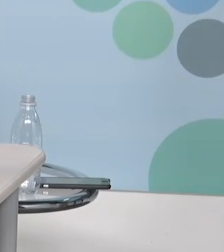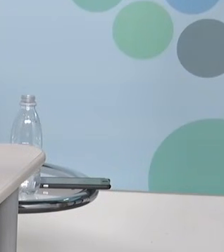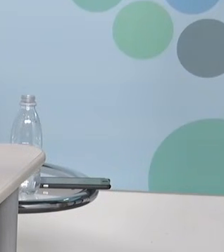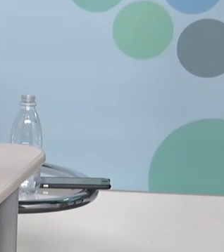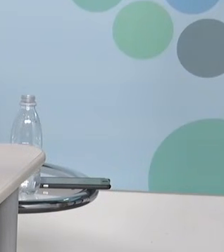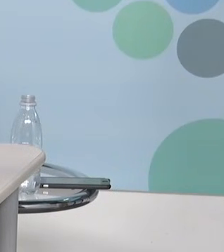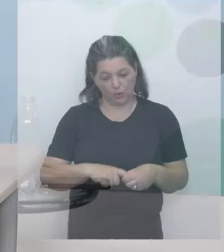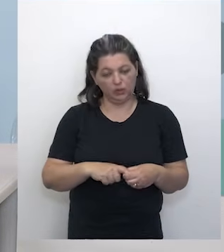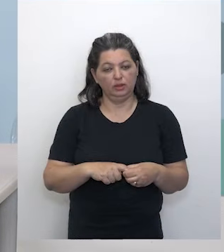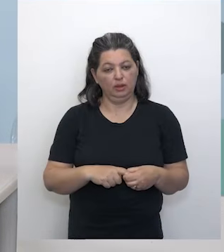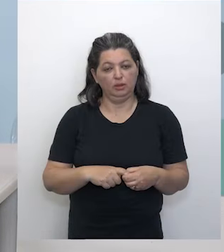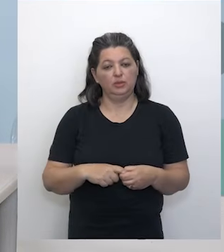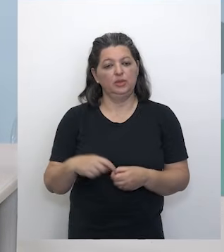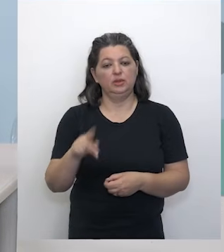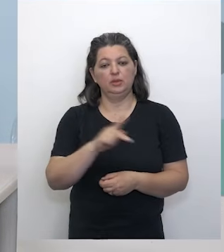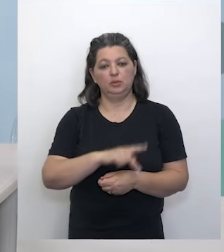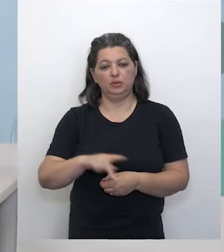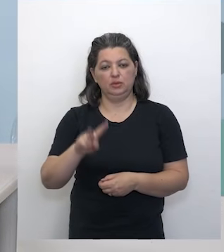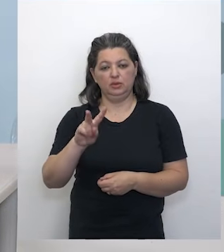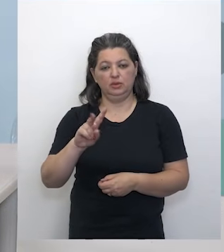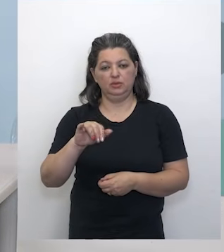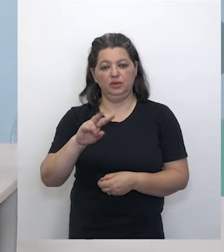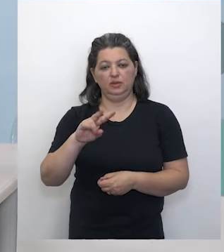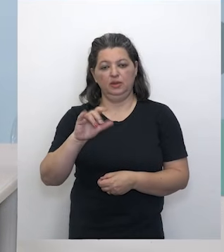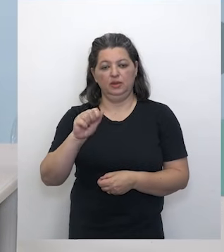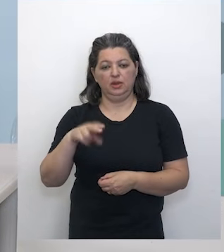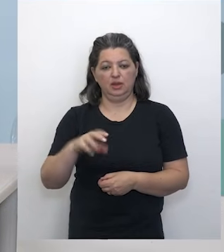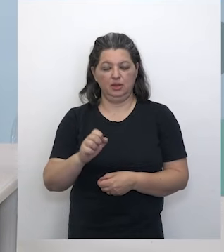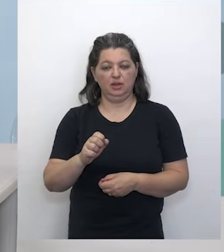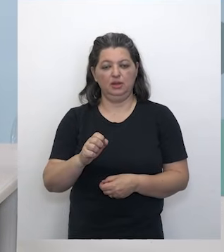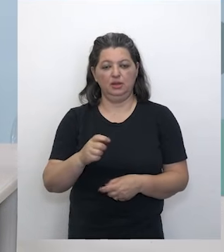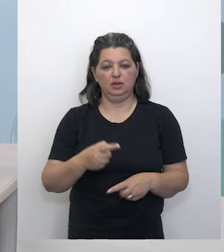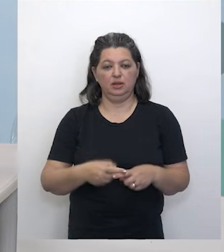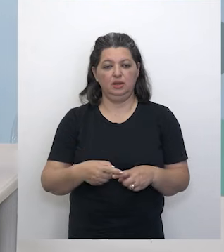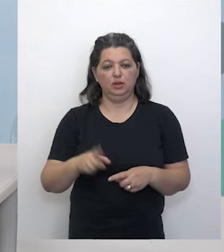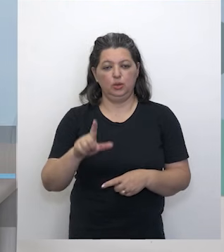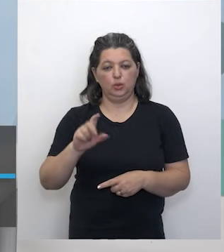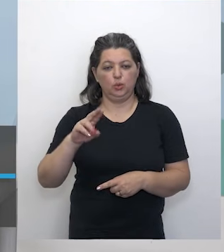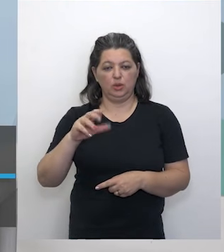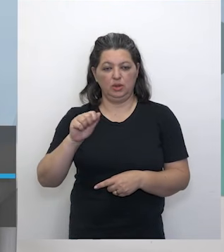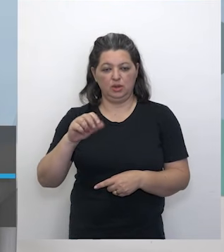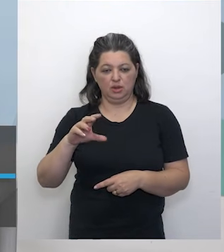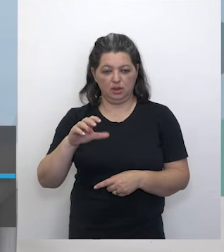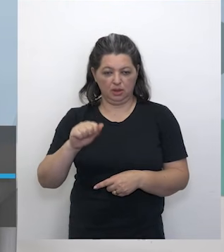Voltamos aqui, Vivi, a interação. Professora Viviane, sua xará, Luan, lá da Escola Estadual Cidade